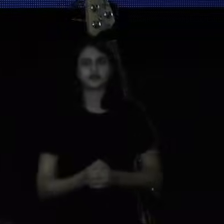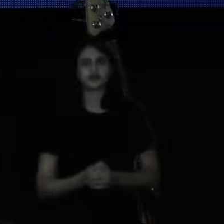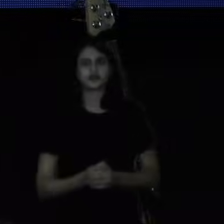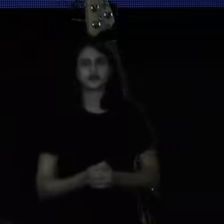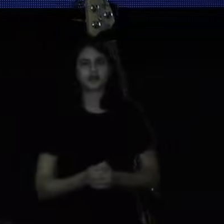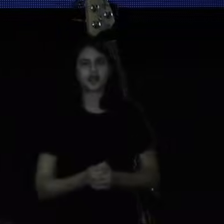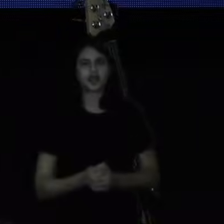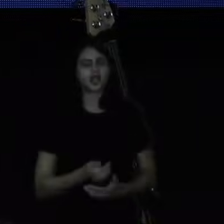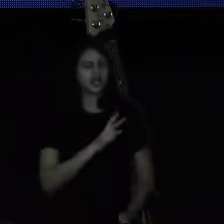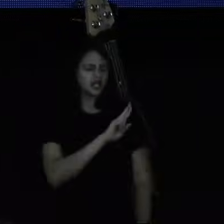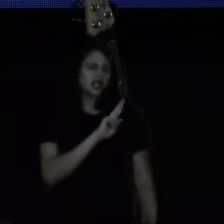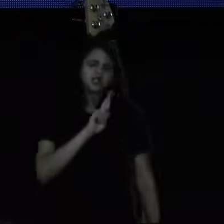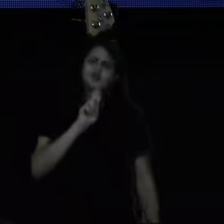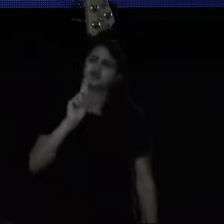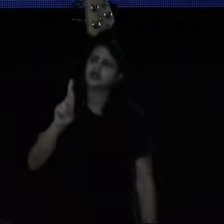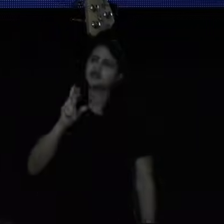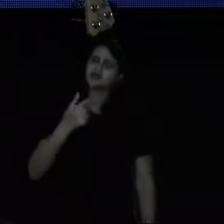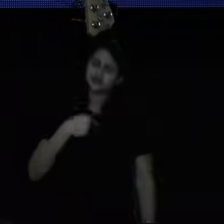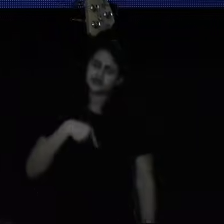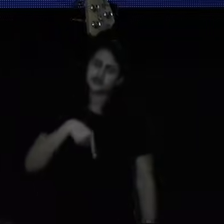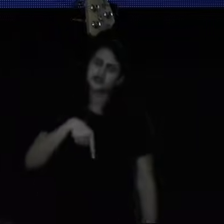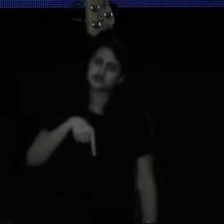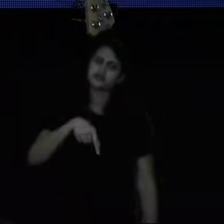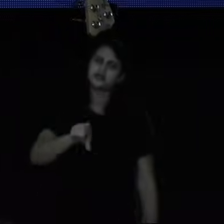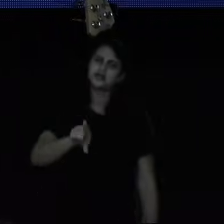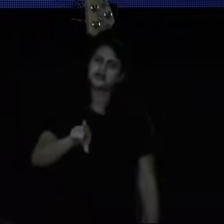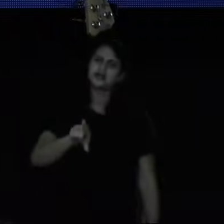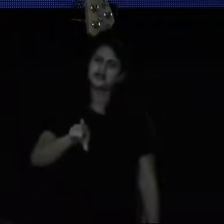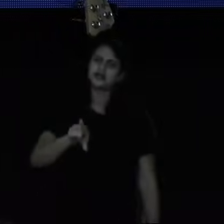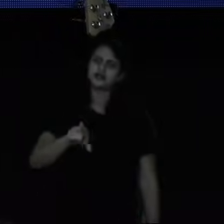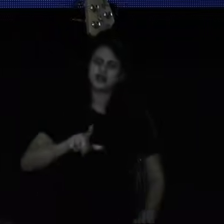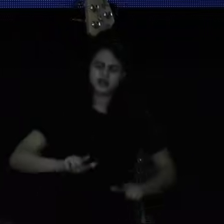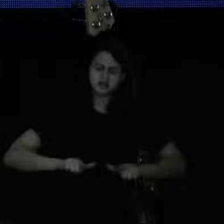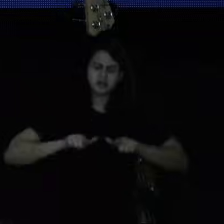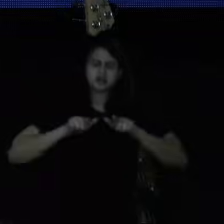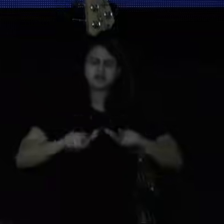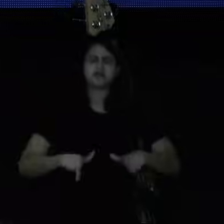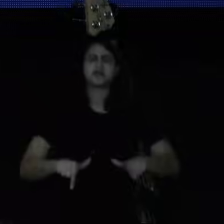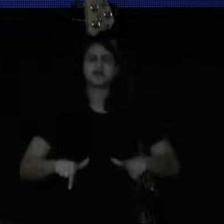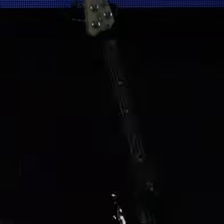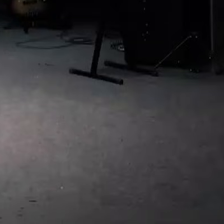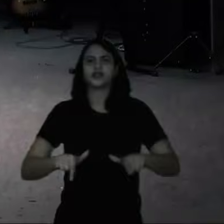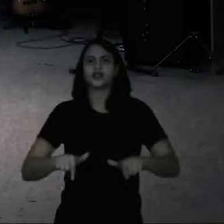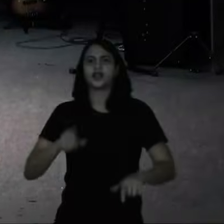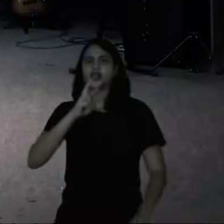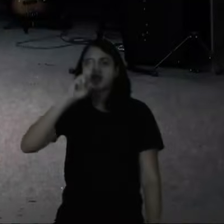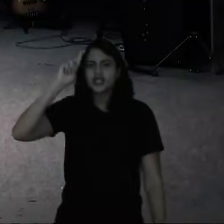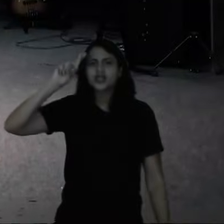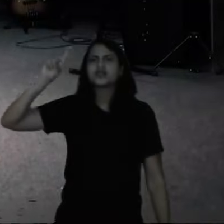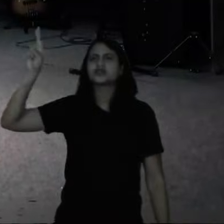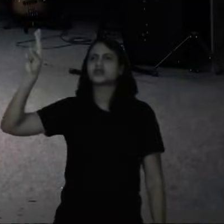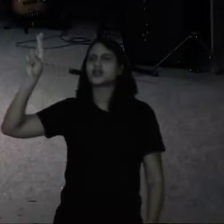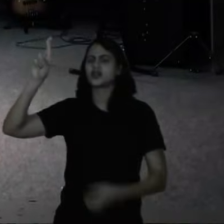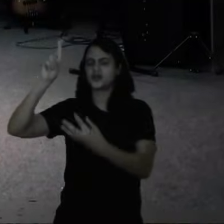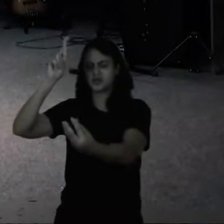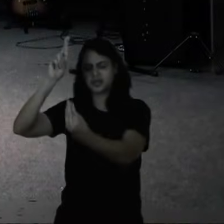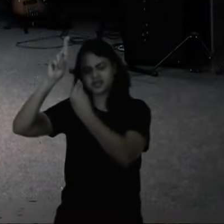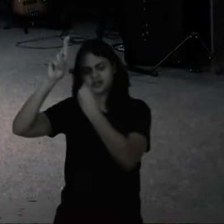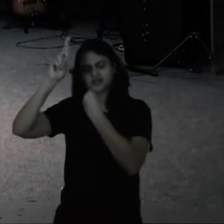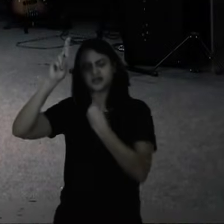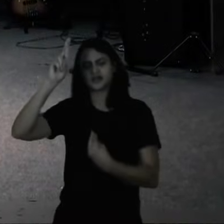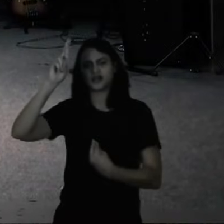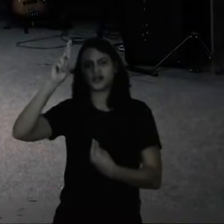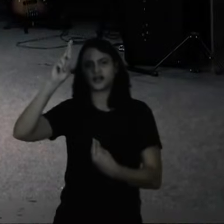levarem de volta para combater os amonitas e o Senhor os entregar a mim, serei o chefe de vocês.